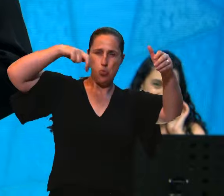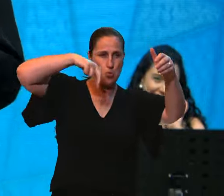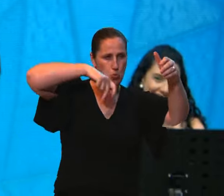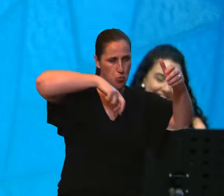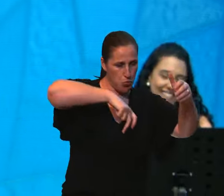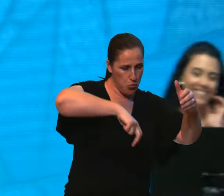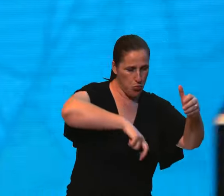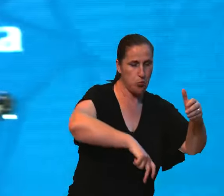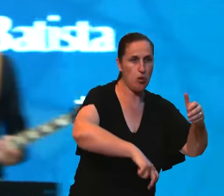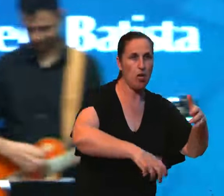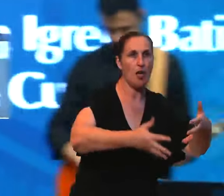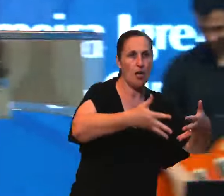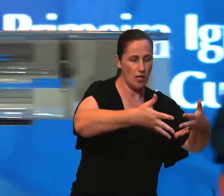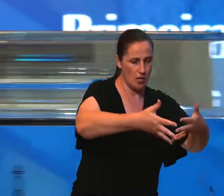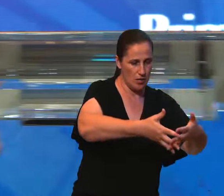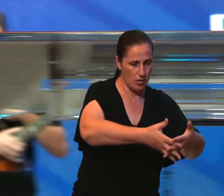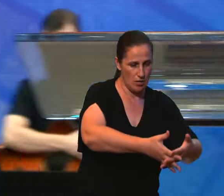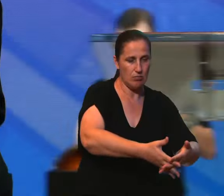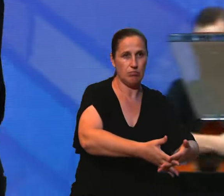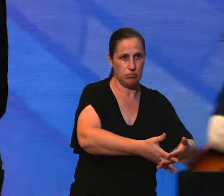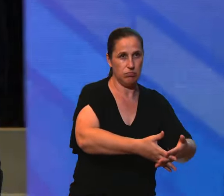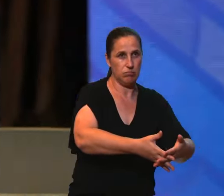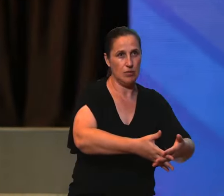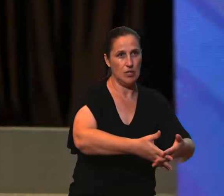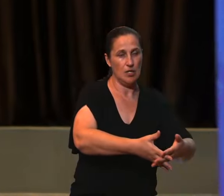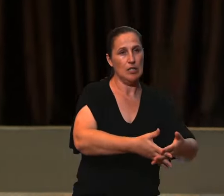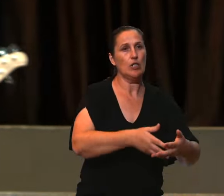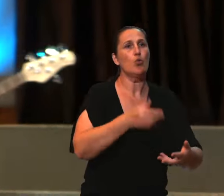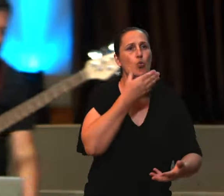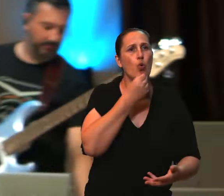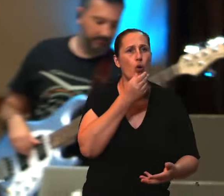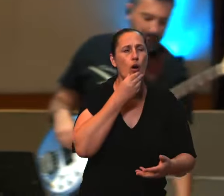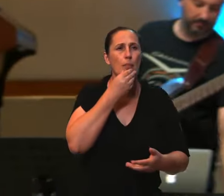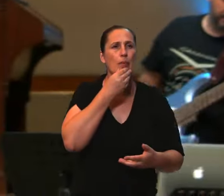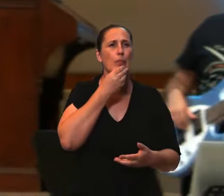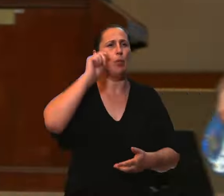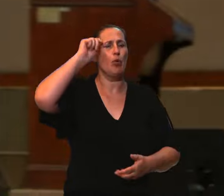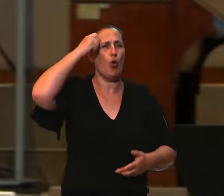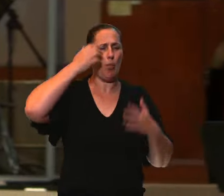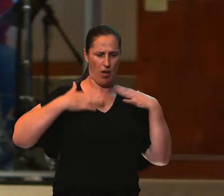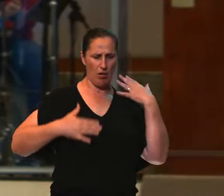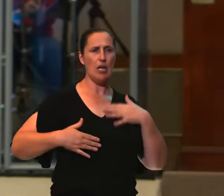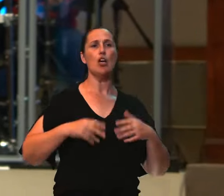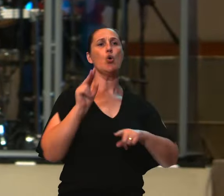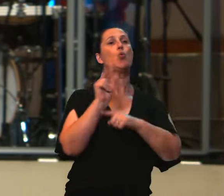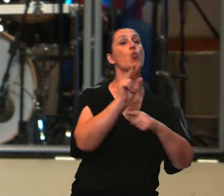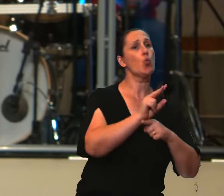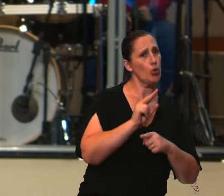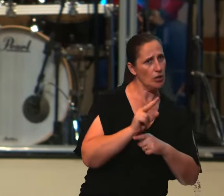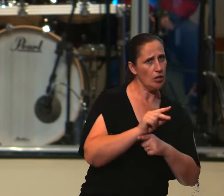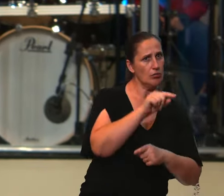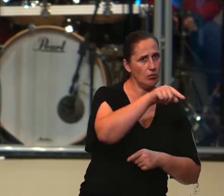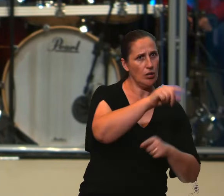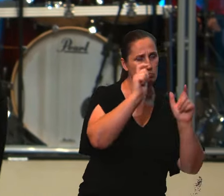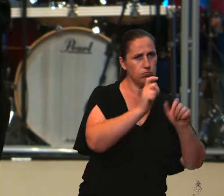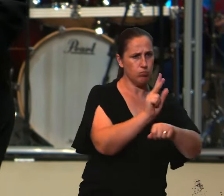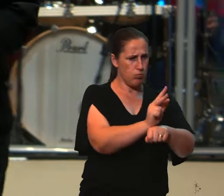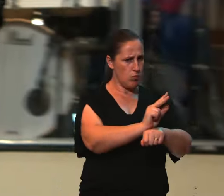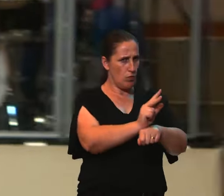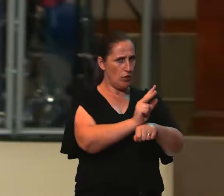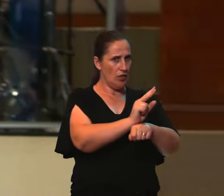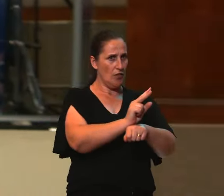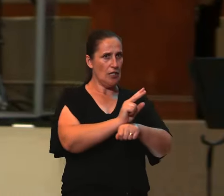tá na mão dos dos daqueles daqueles meninos que fica com chapéu preto barba preta roupa preta e eles que tomam conta lá do negócio e aí você tem que descer uma escadaria